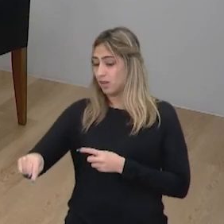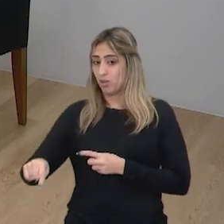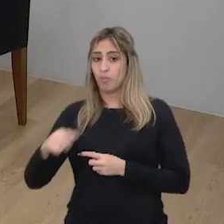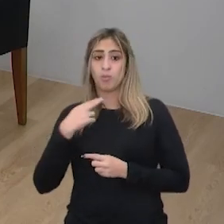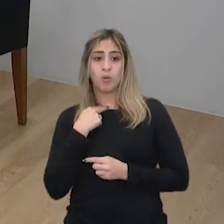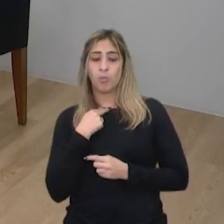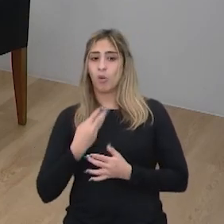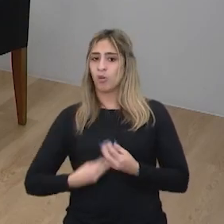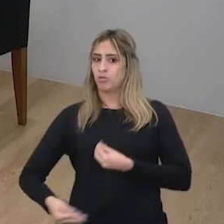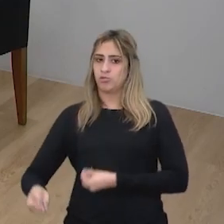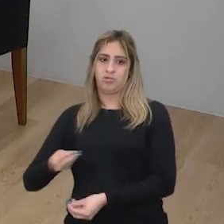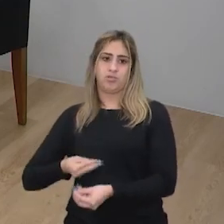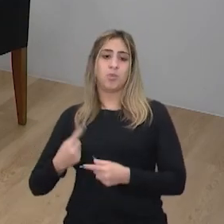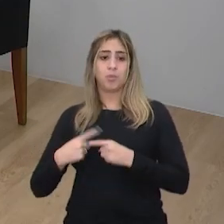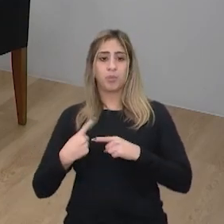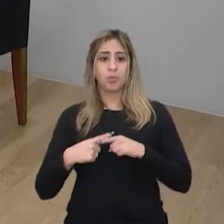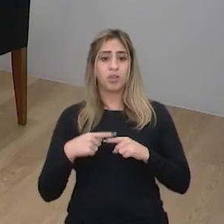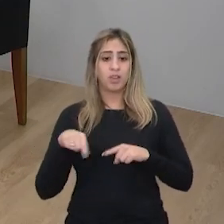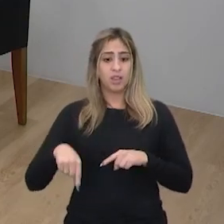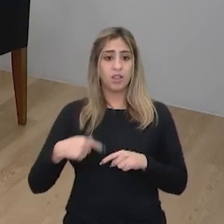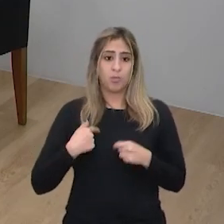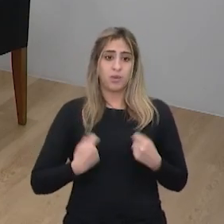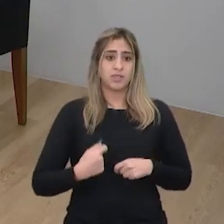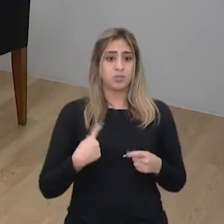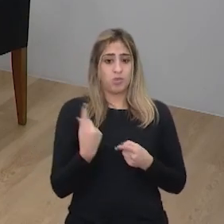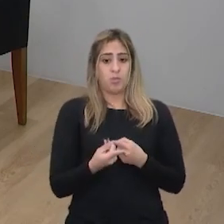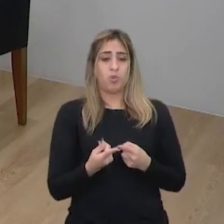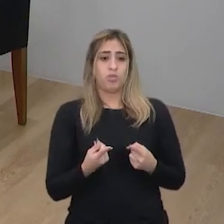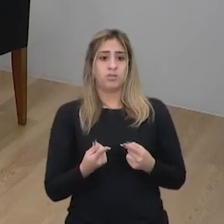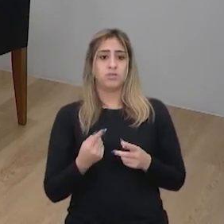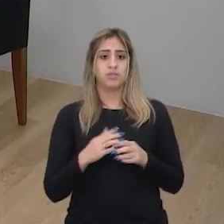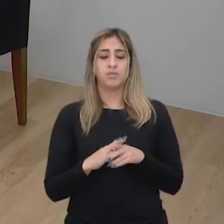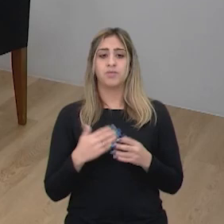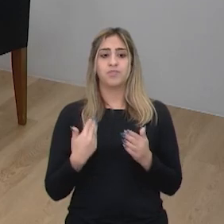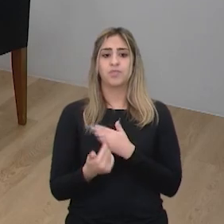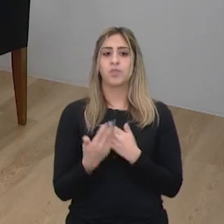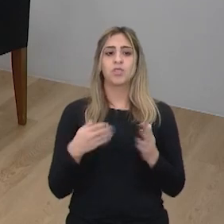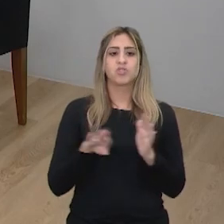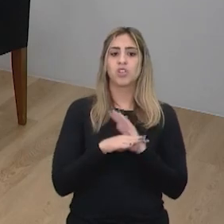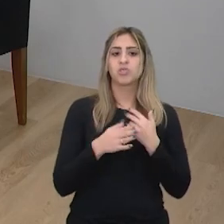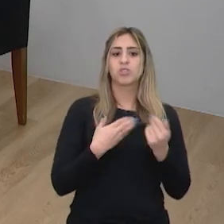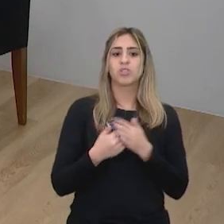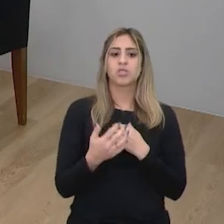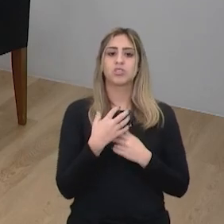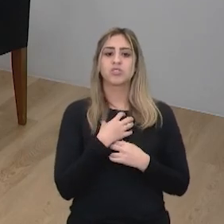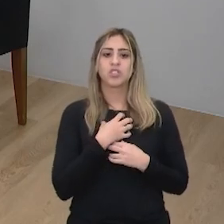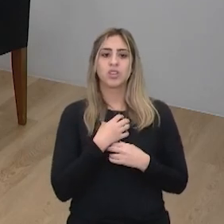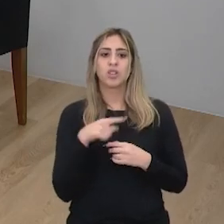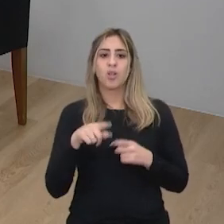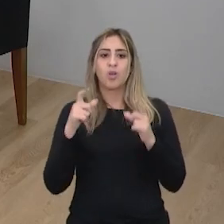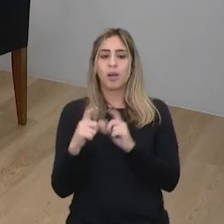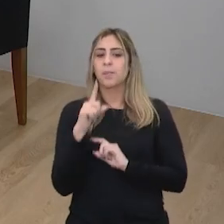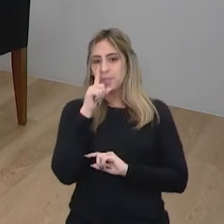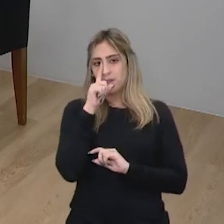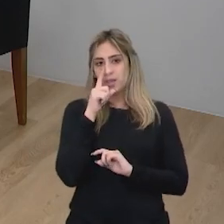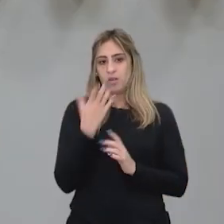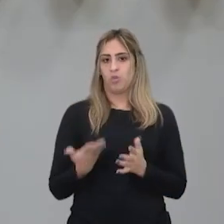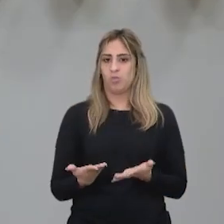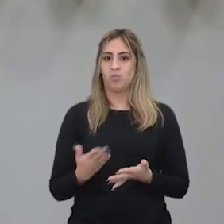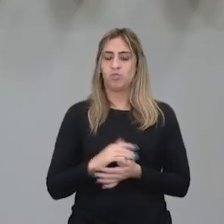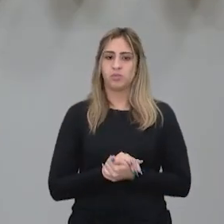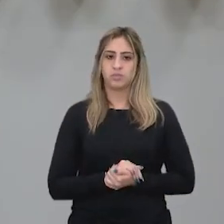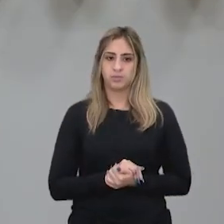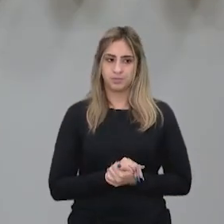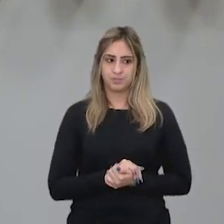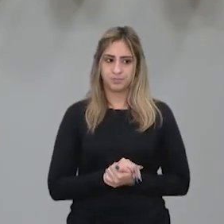você, assim, esse tipo de preparação. Eu não posso chegar de qualquer jeito. É um lugar perigoso.